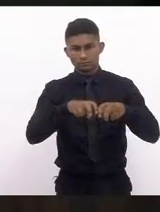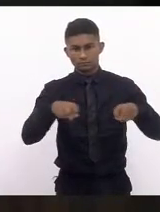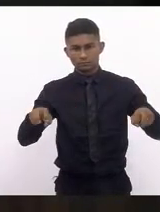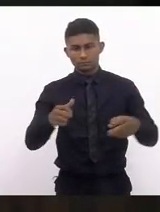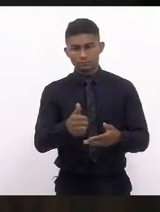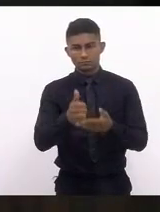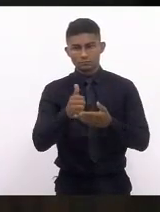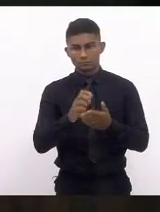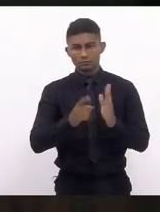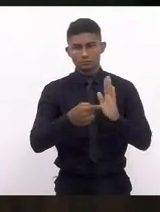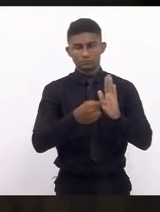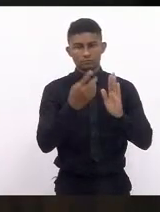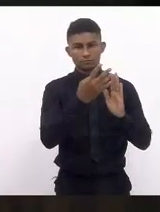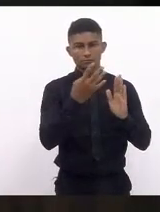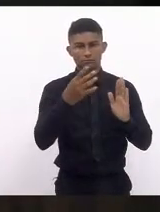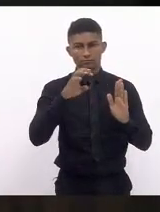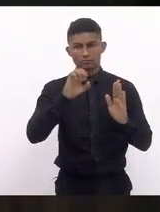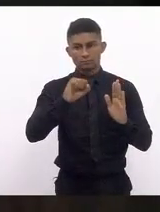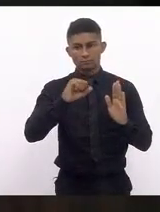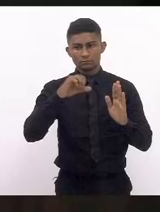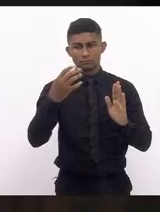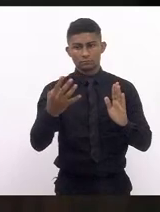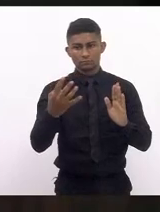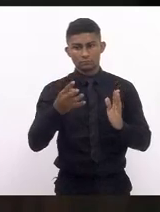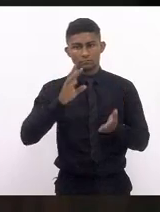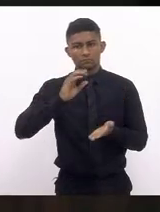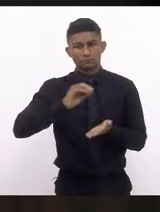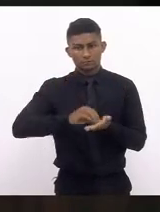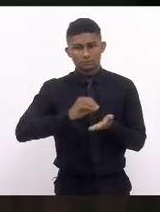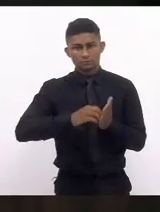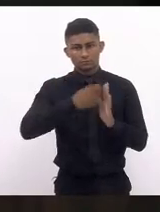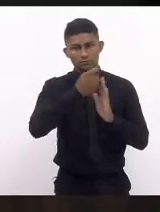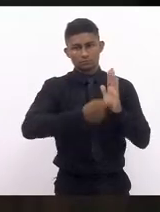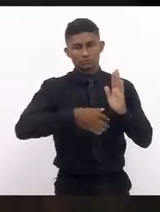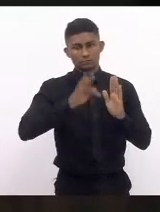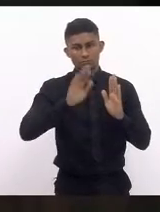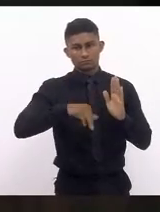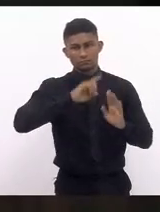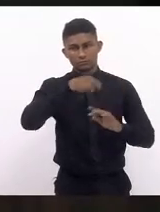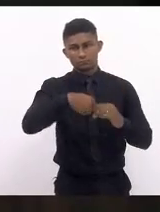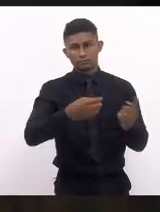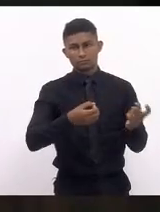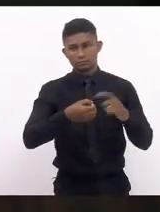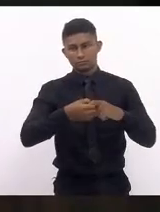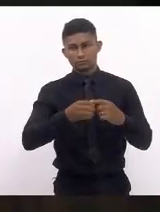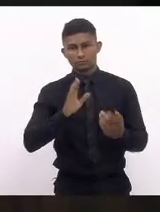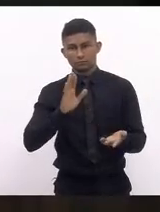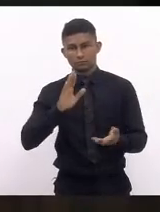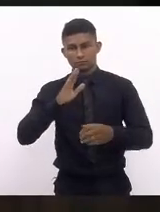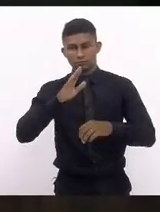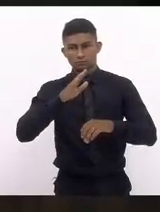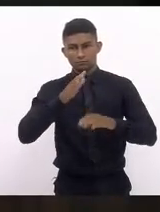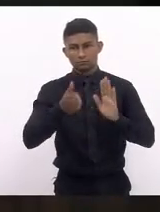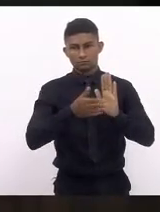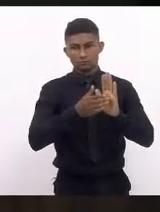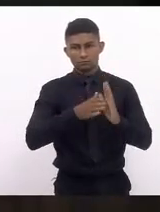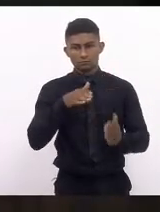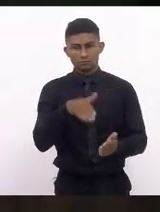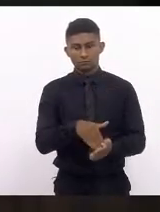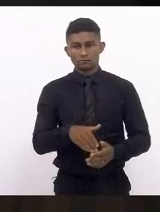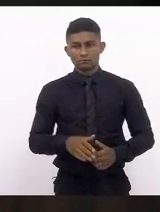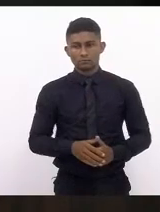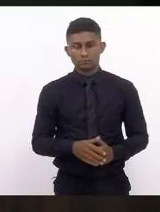hoje a Disney 4894 vai terá que ser publicado ainda são do vencido e 70 volta a última pauta tô brigando nada mais a